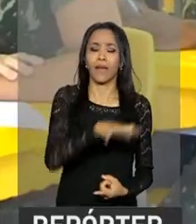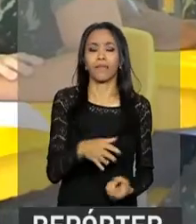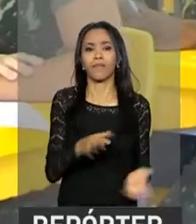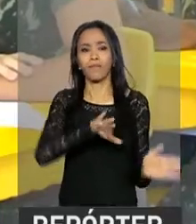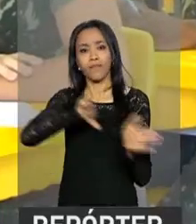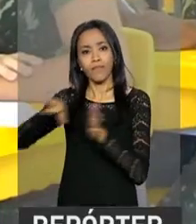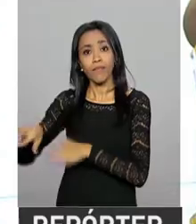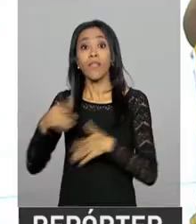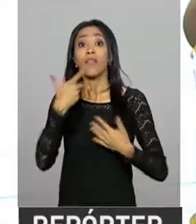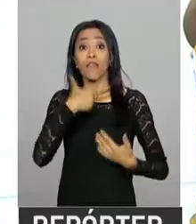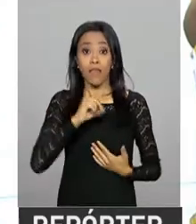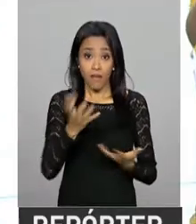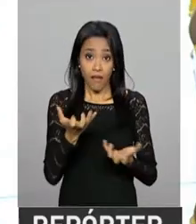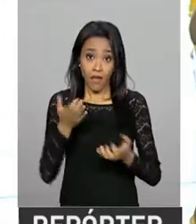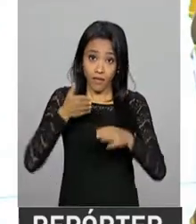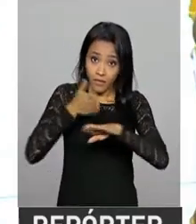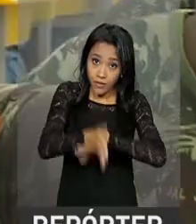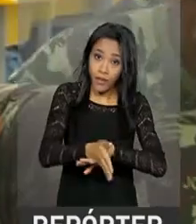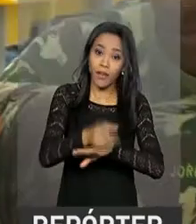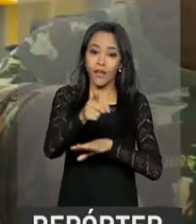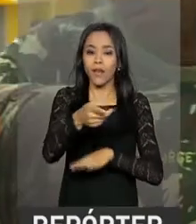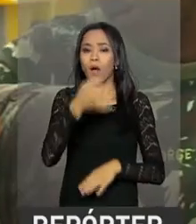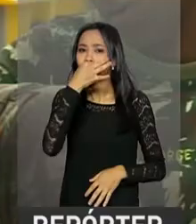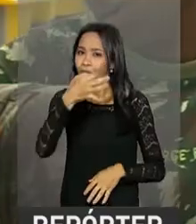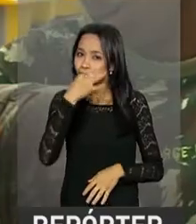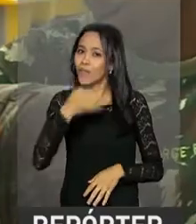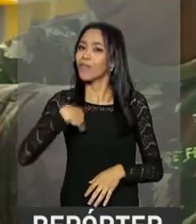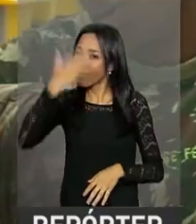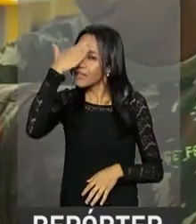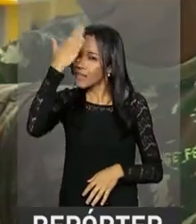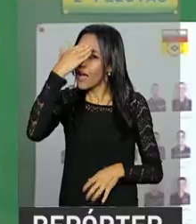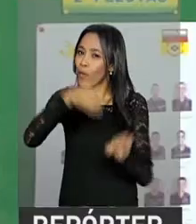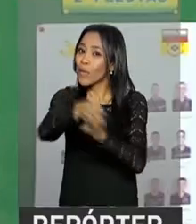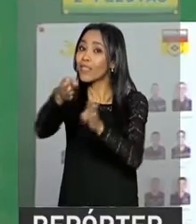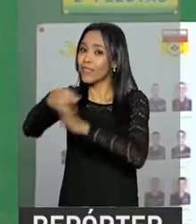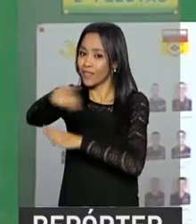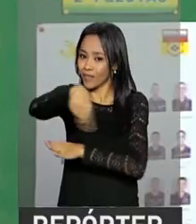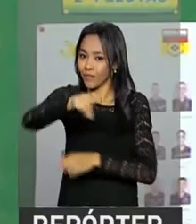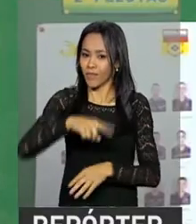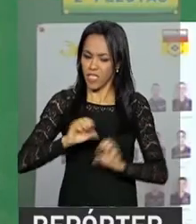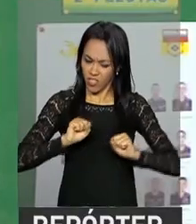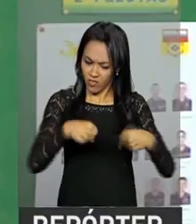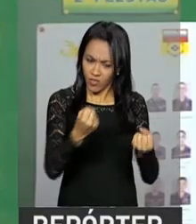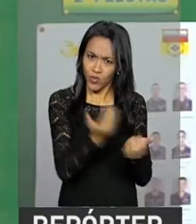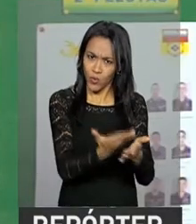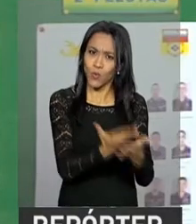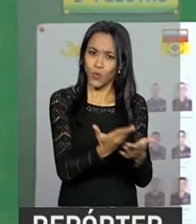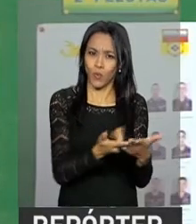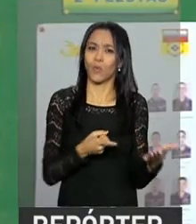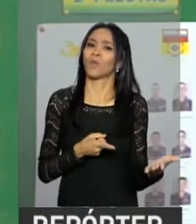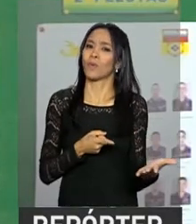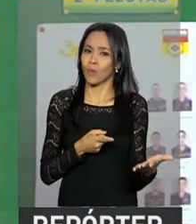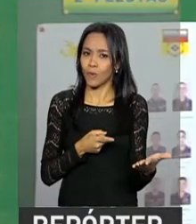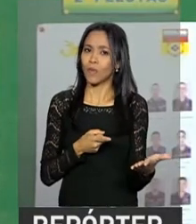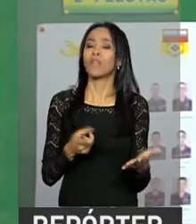pretende seguir carreira na área, fica a dica de quem entende do assunto. Se dedicar nos estudos realmente